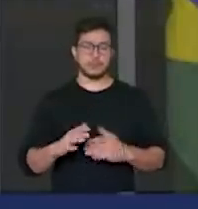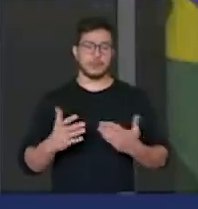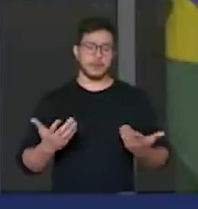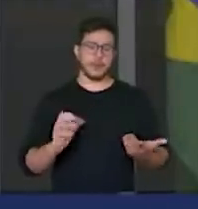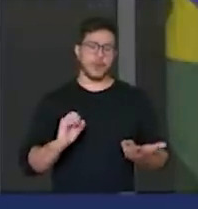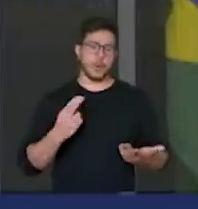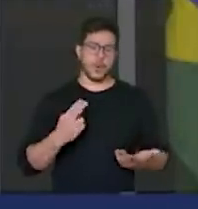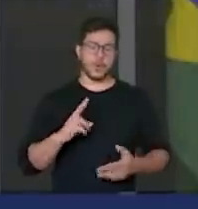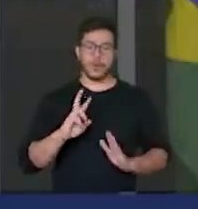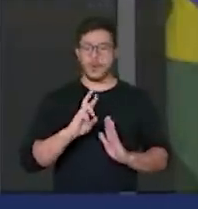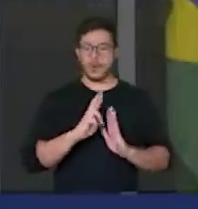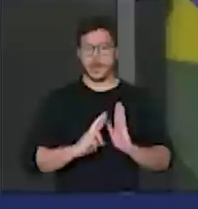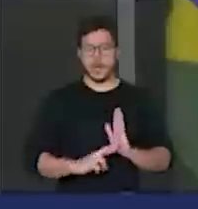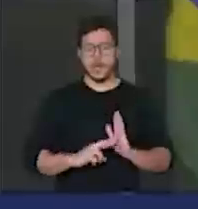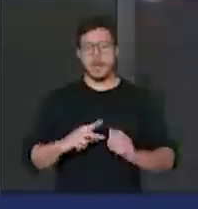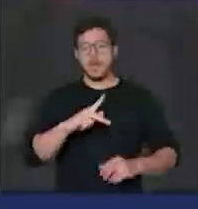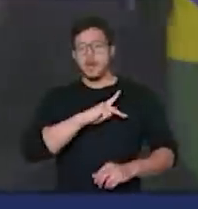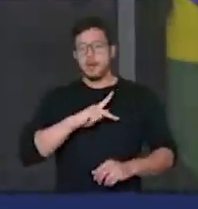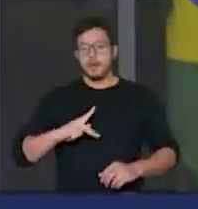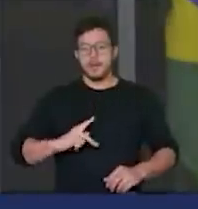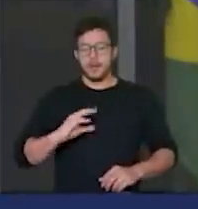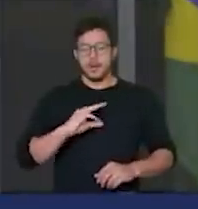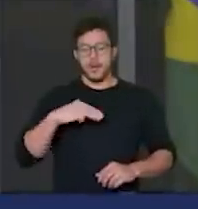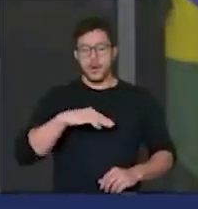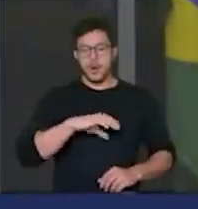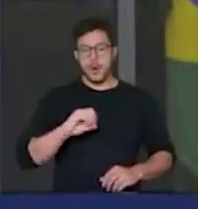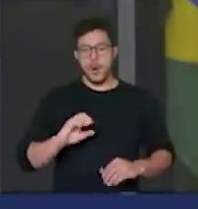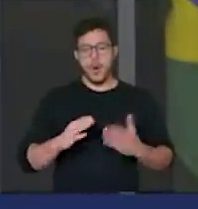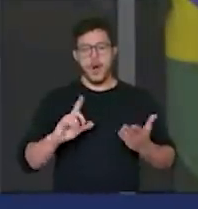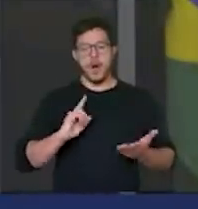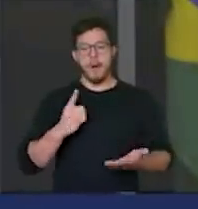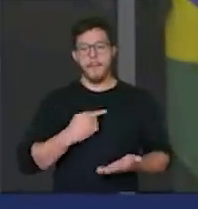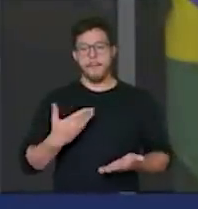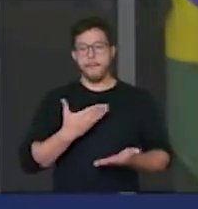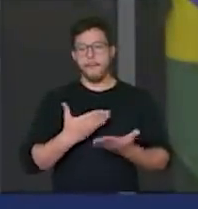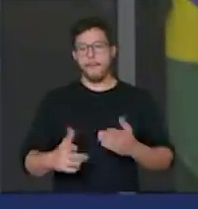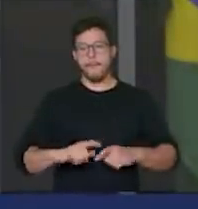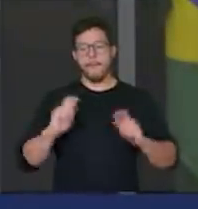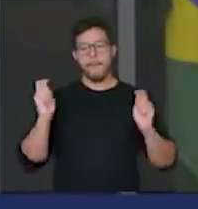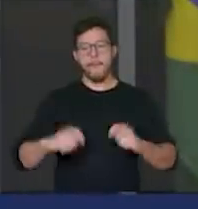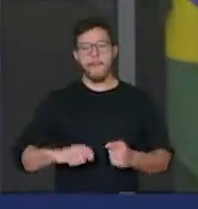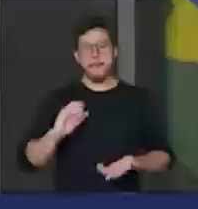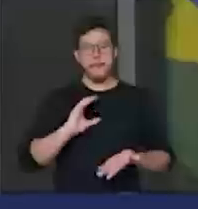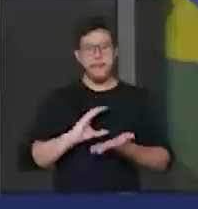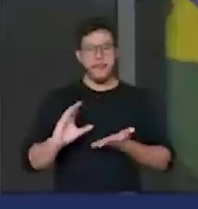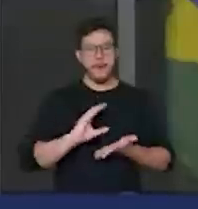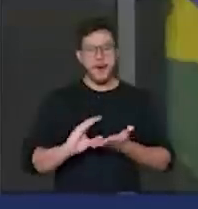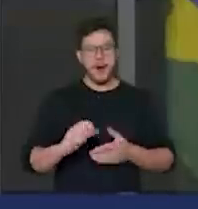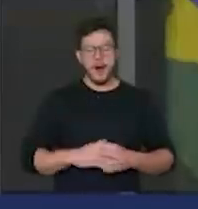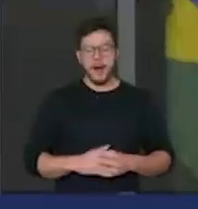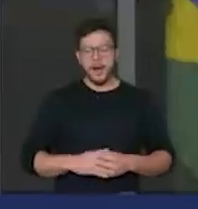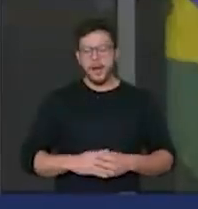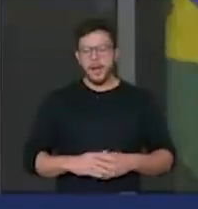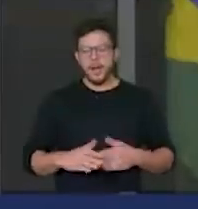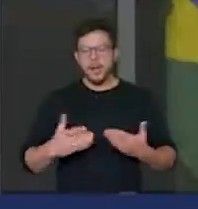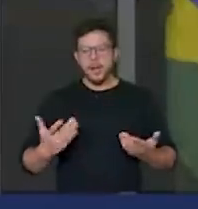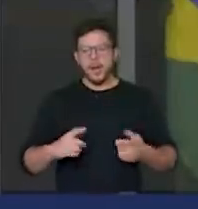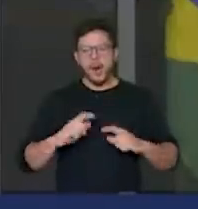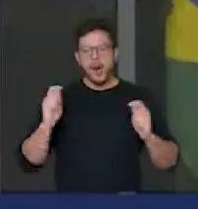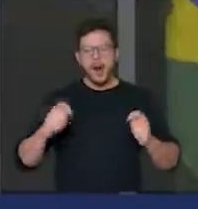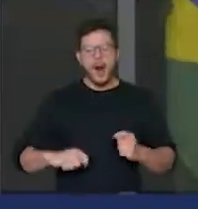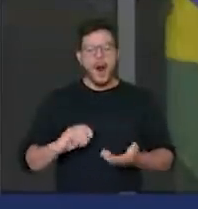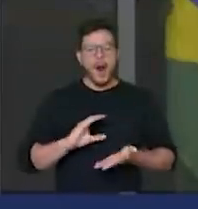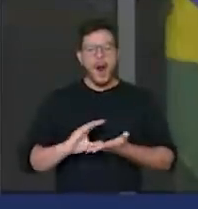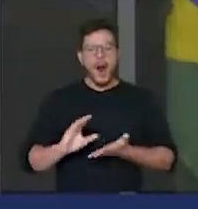ou com o relator e o presidente do orçamento e faz com que a gente perca a nossa capacidade de investimento. A nossa capacidade de